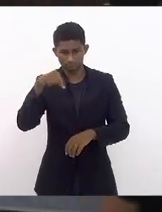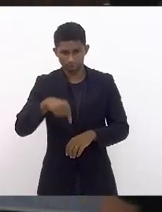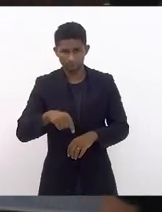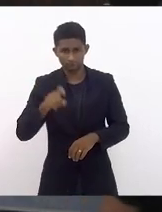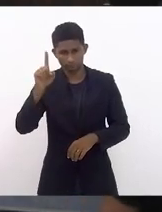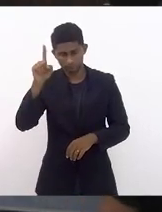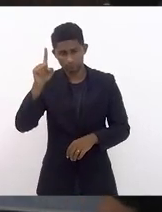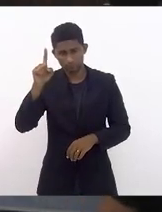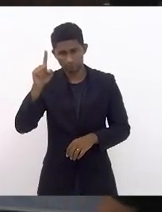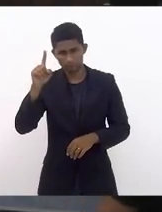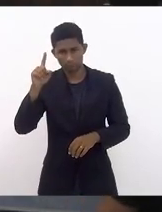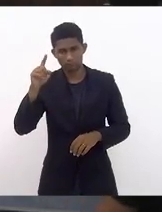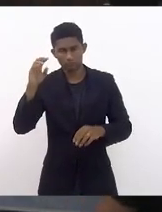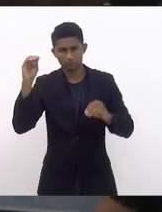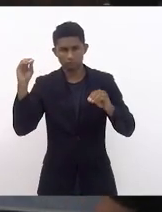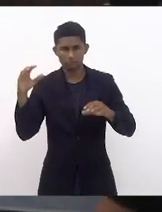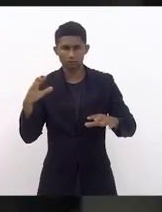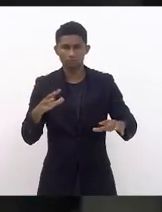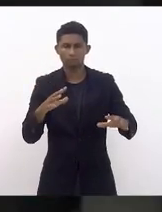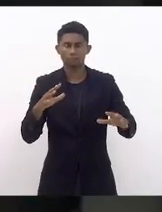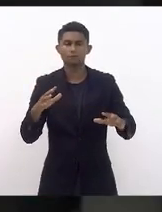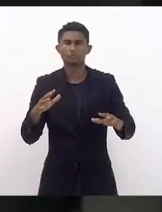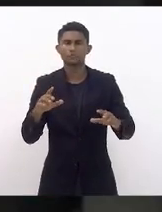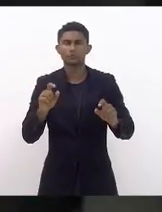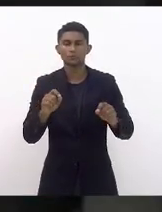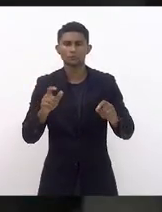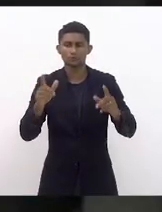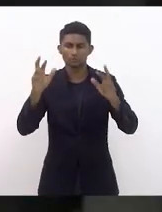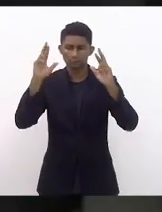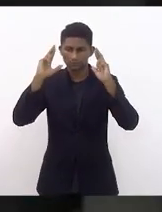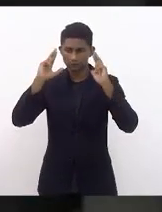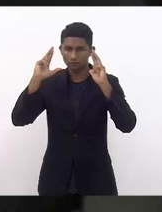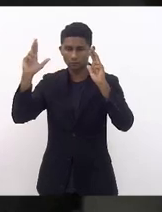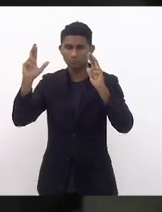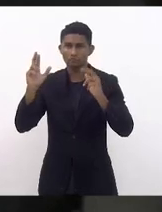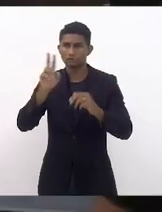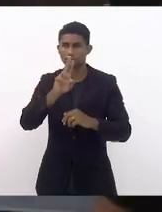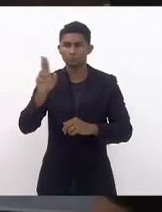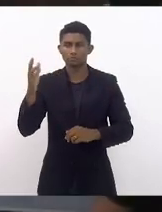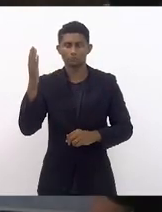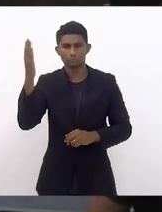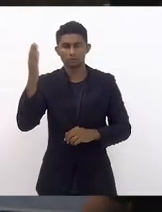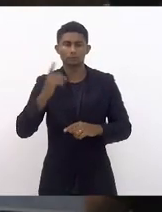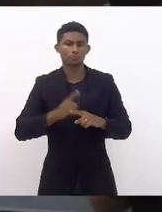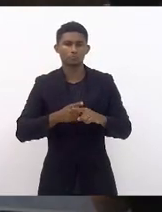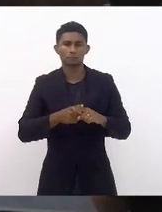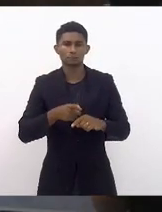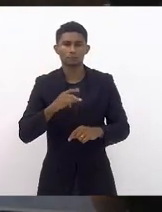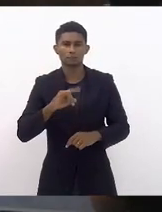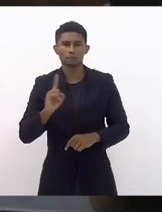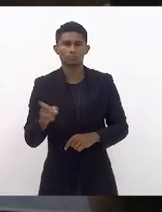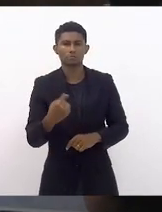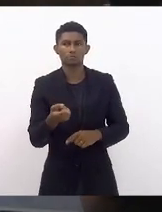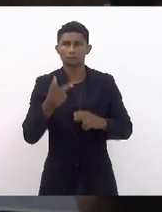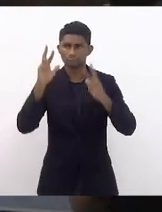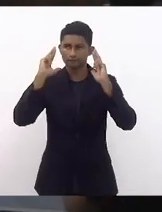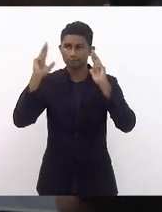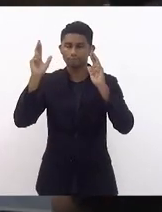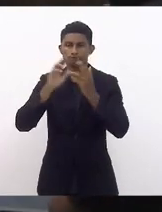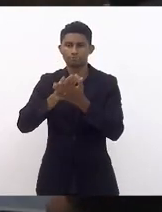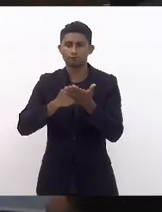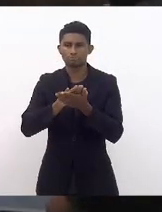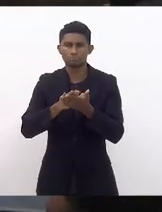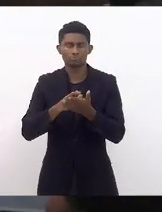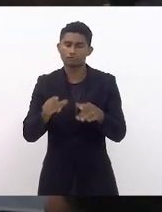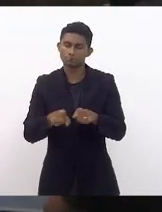do Senhor, o temor, o respeito ao Teu santo nome. Porque se não respeitamos o Senhor, não respeitamos